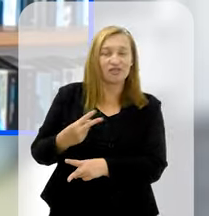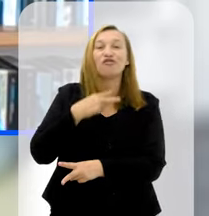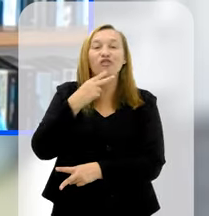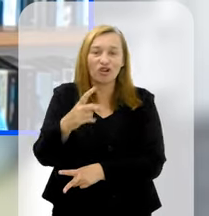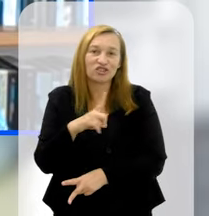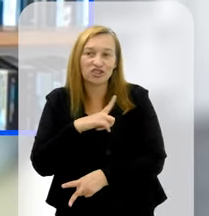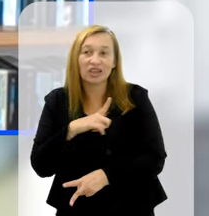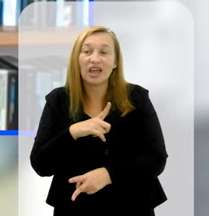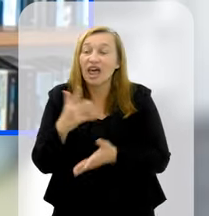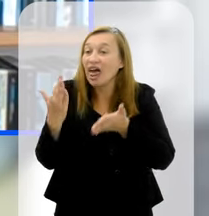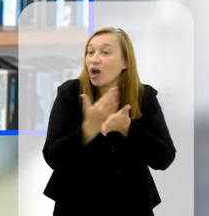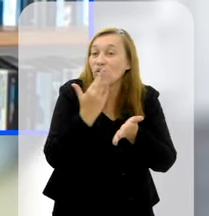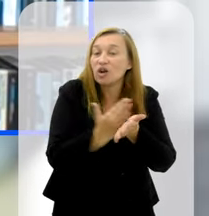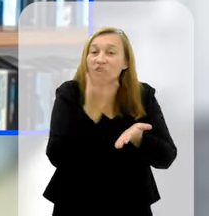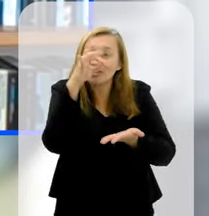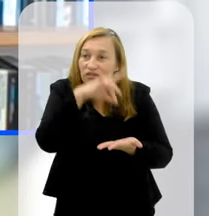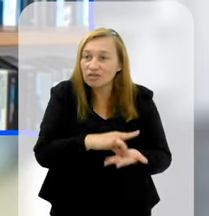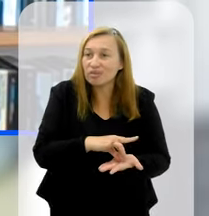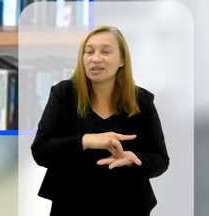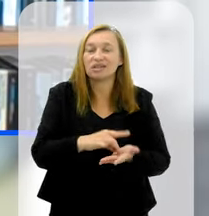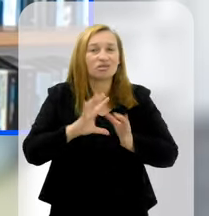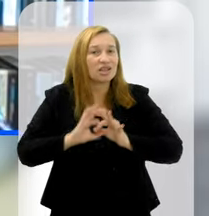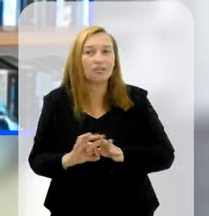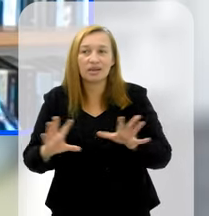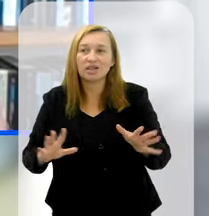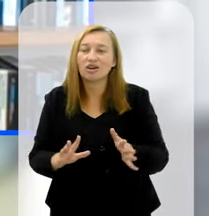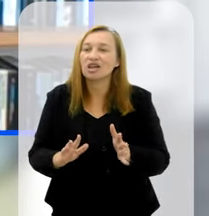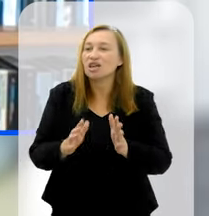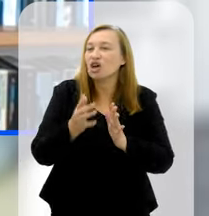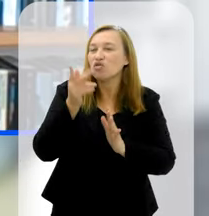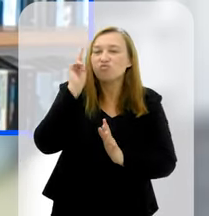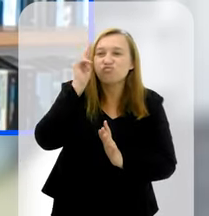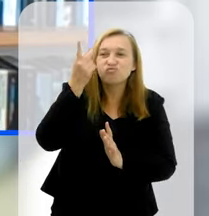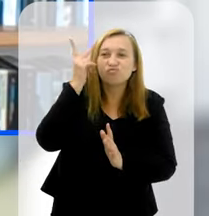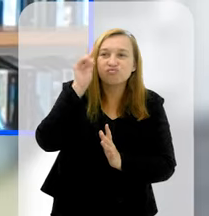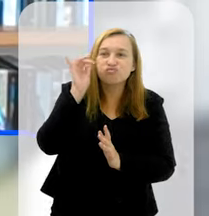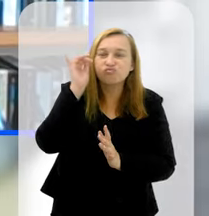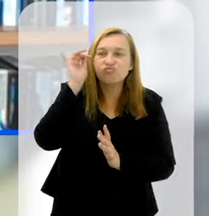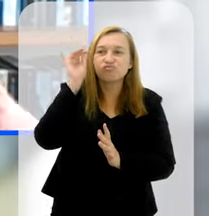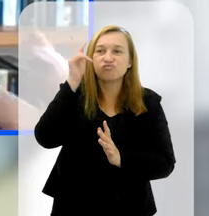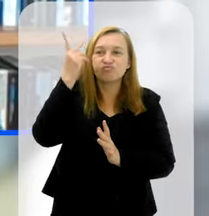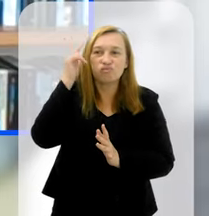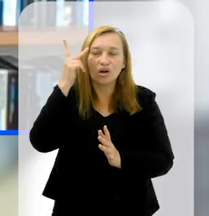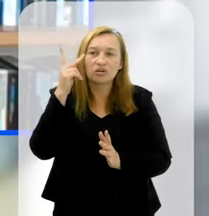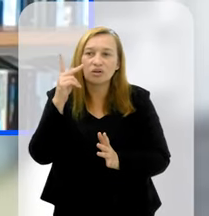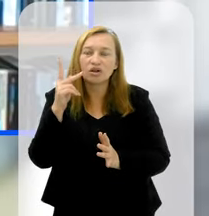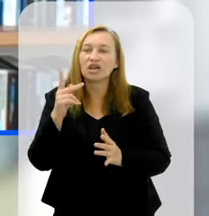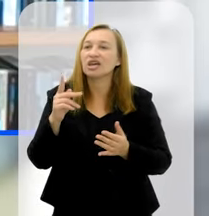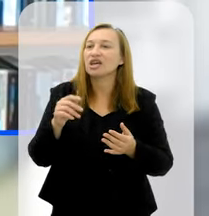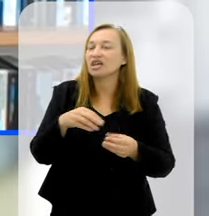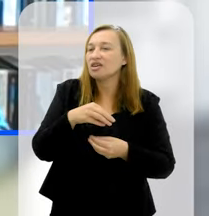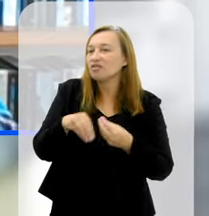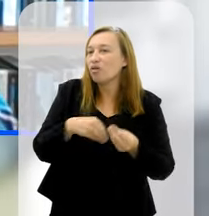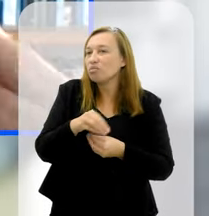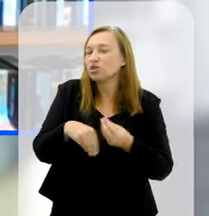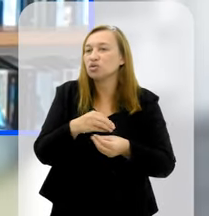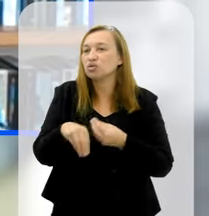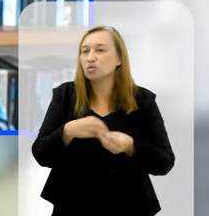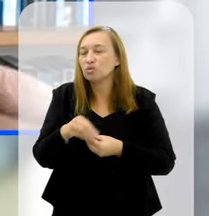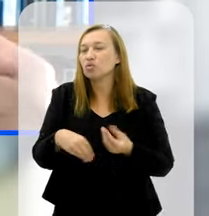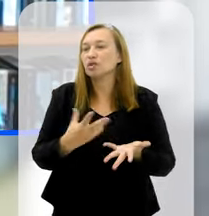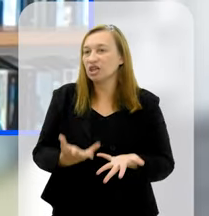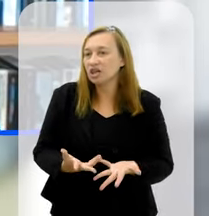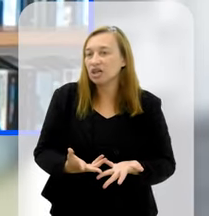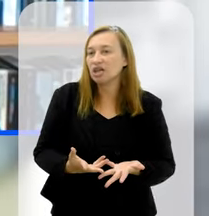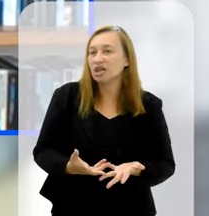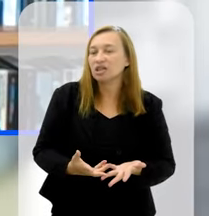sua voz. Então, é um livro de afirmação da autonomia. Eu conto muitas histórias que envolvem processos de curatela, que